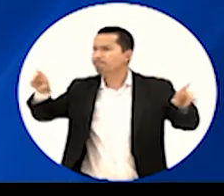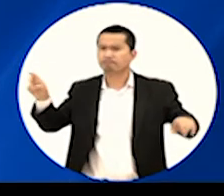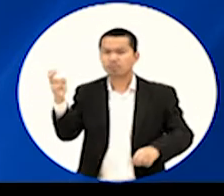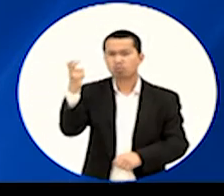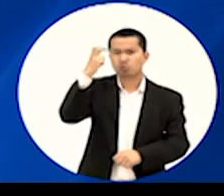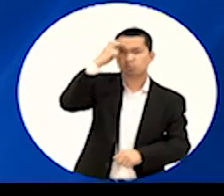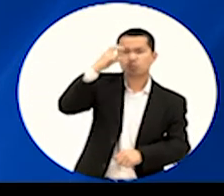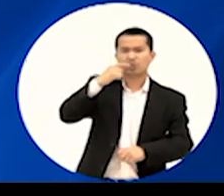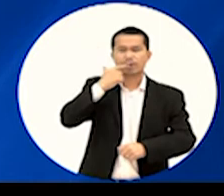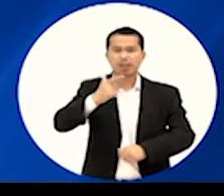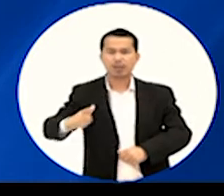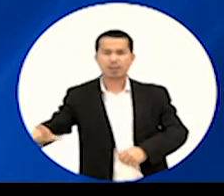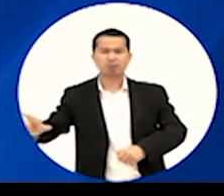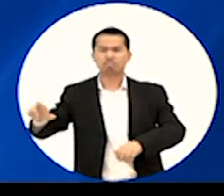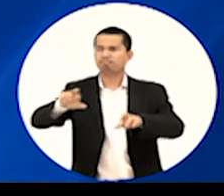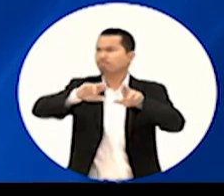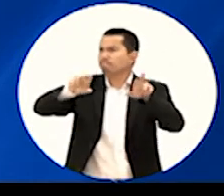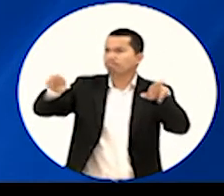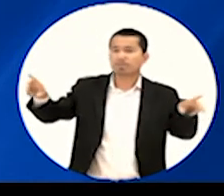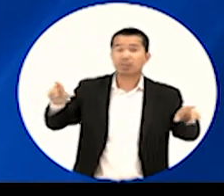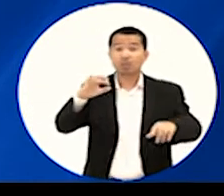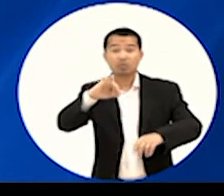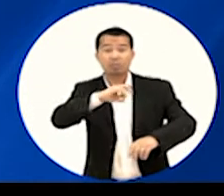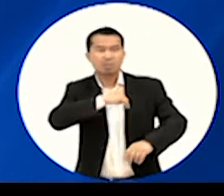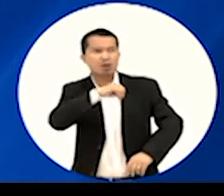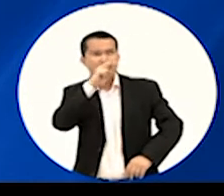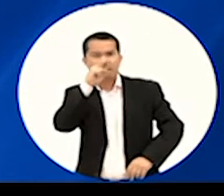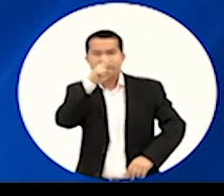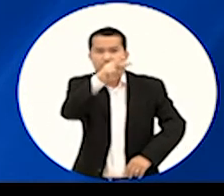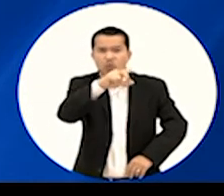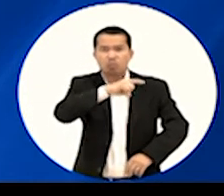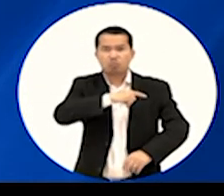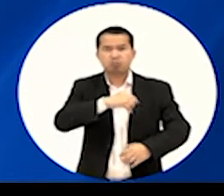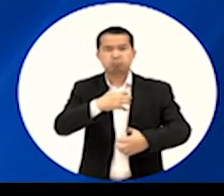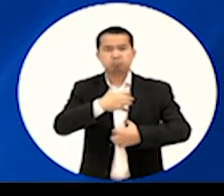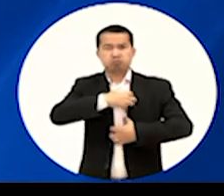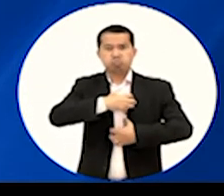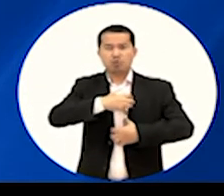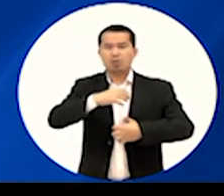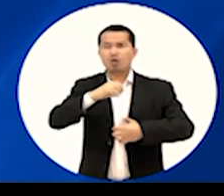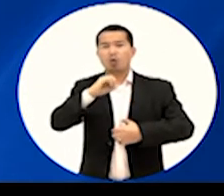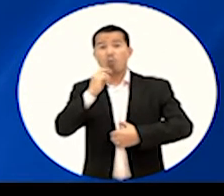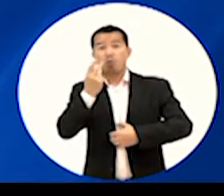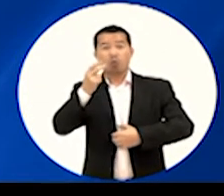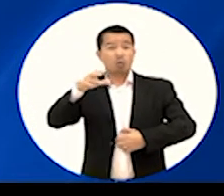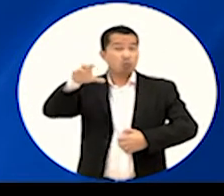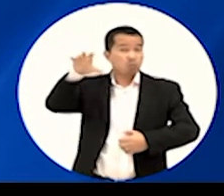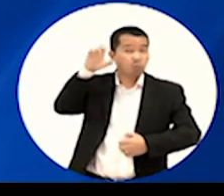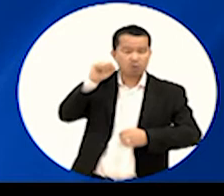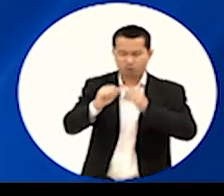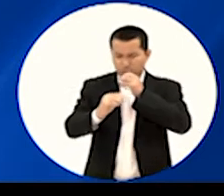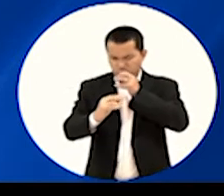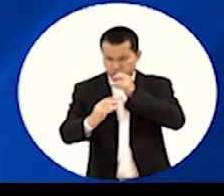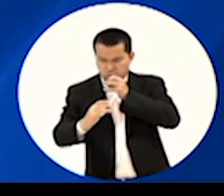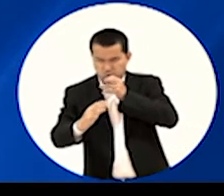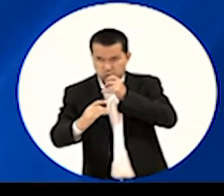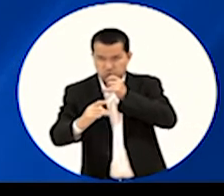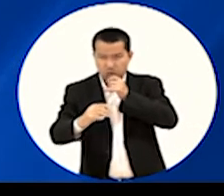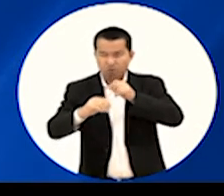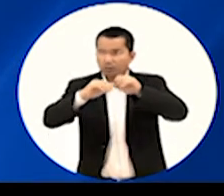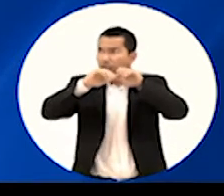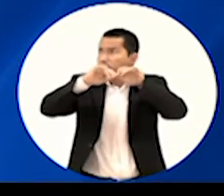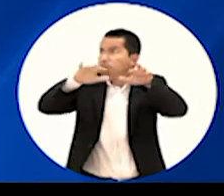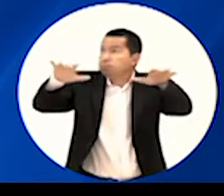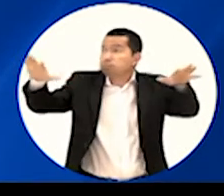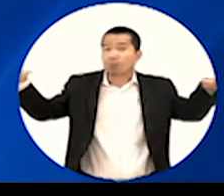das flautas, das cítaras, das liras, das harpas e dos outros instrumentos